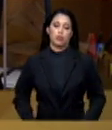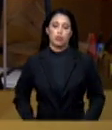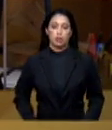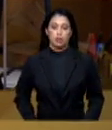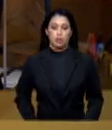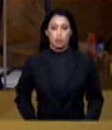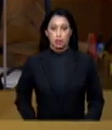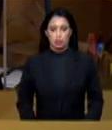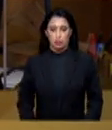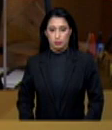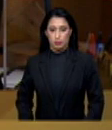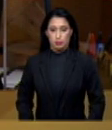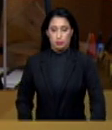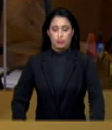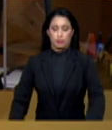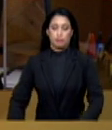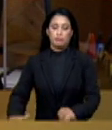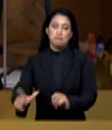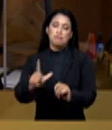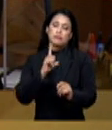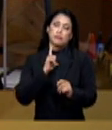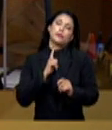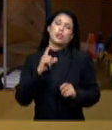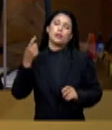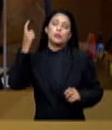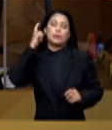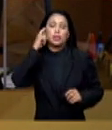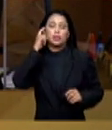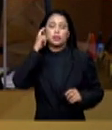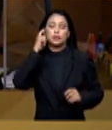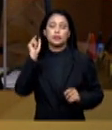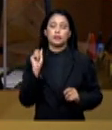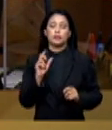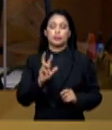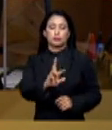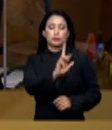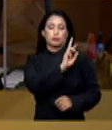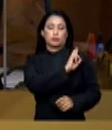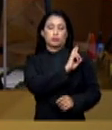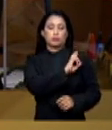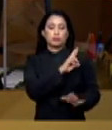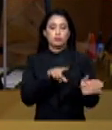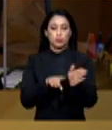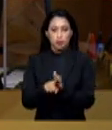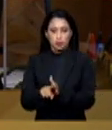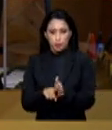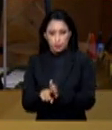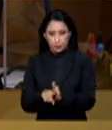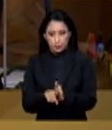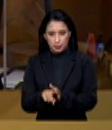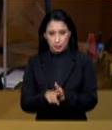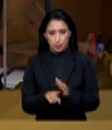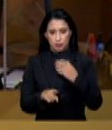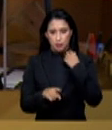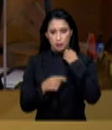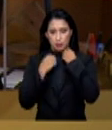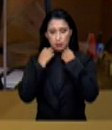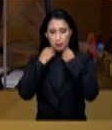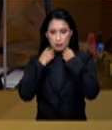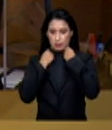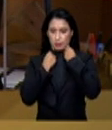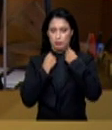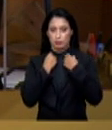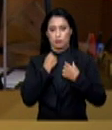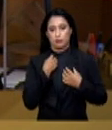a falar que o lado de pensamento que tem que se ter com a responsabilidade que é preciso também